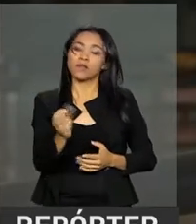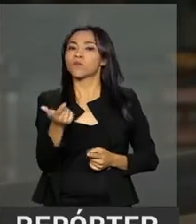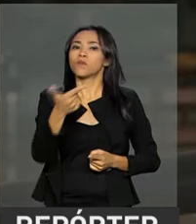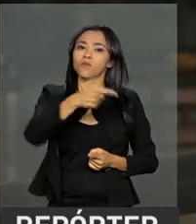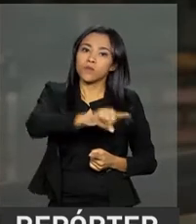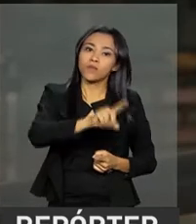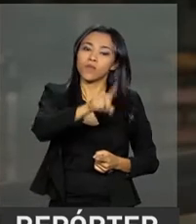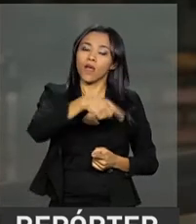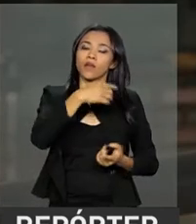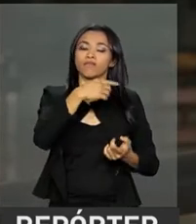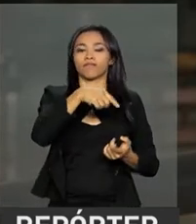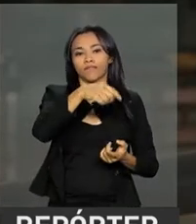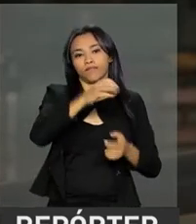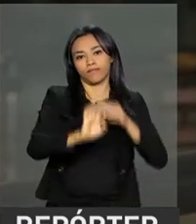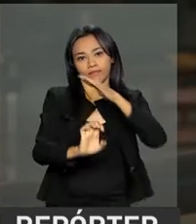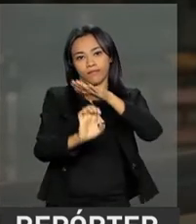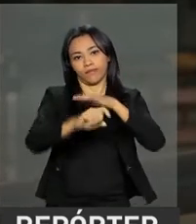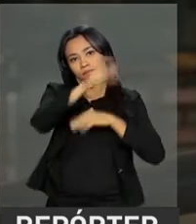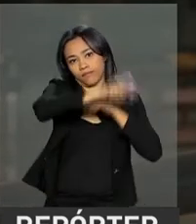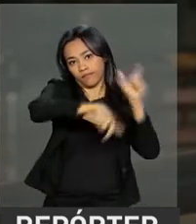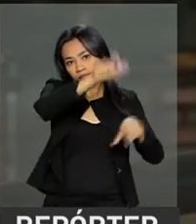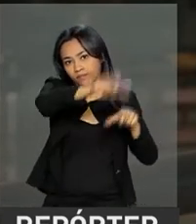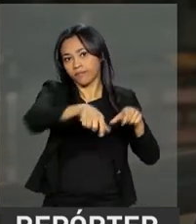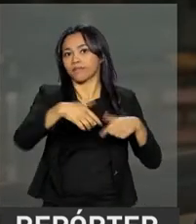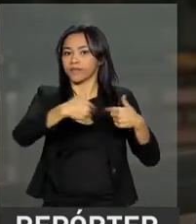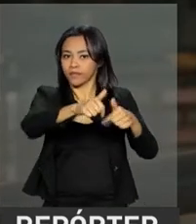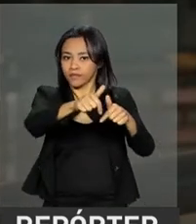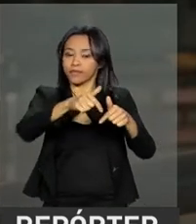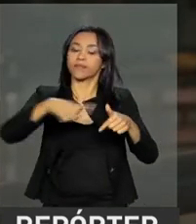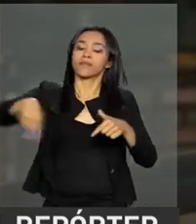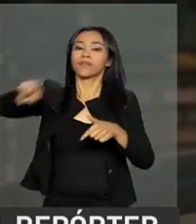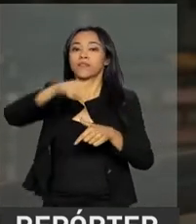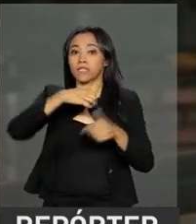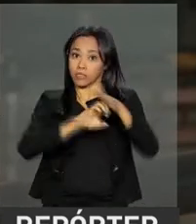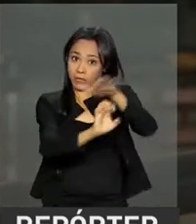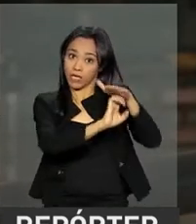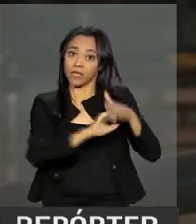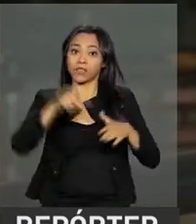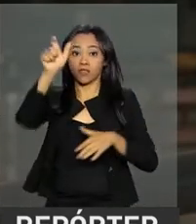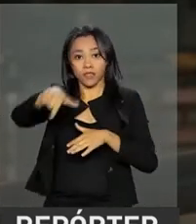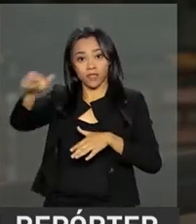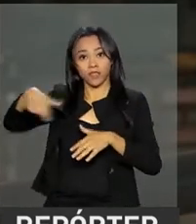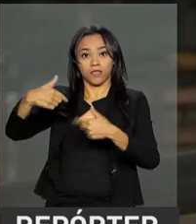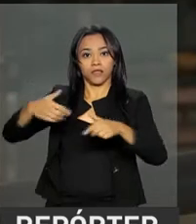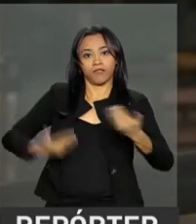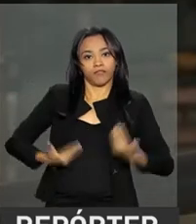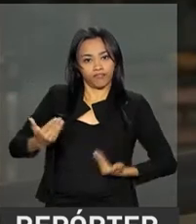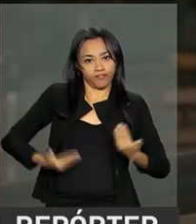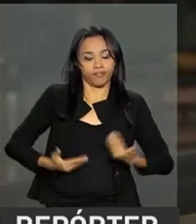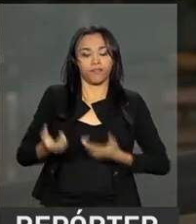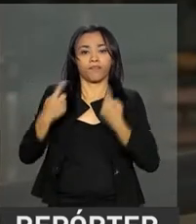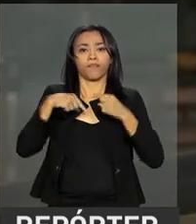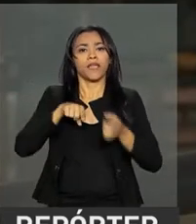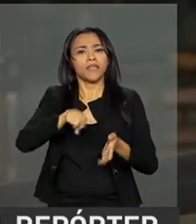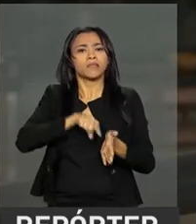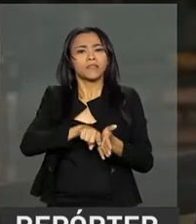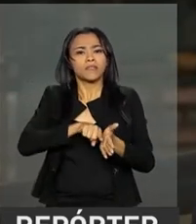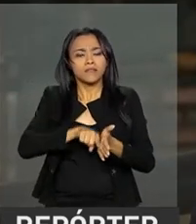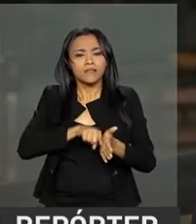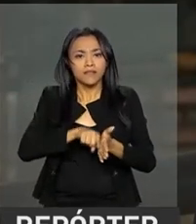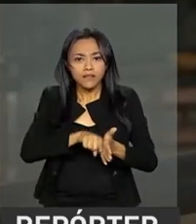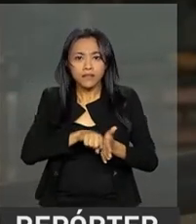empregadores e empregados domésticos a taxa de desemprego foi medido pela pesquisa nacional